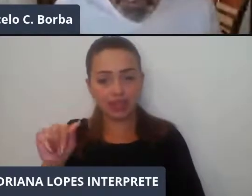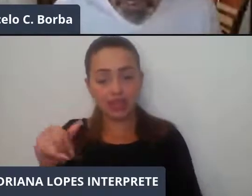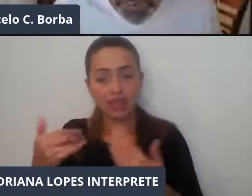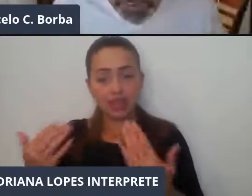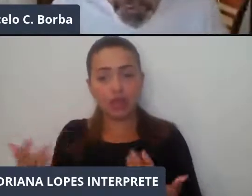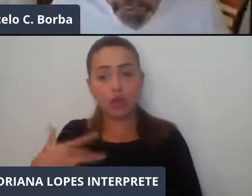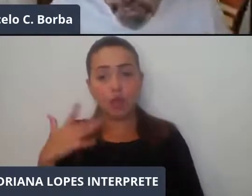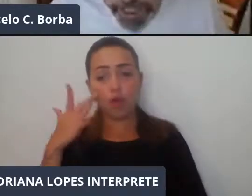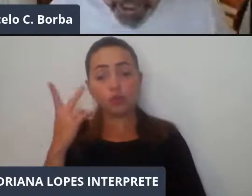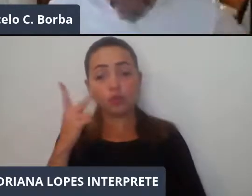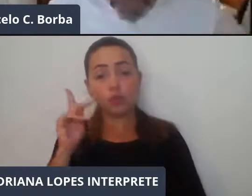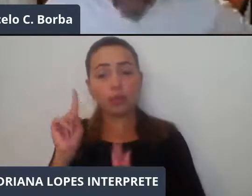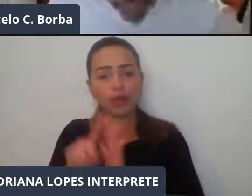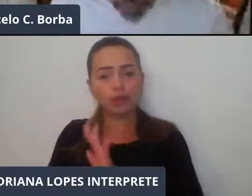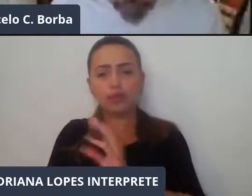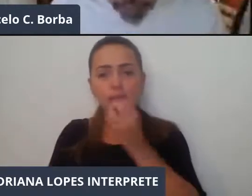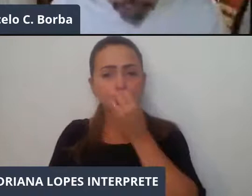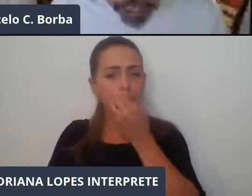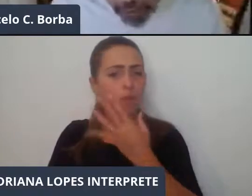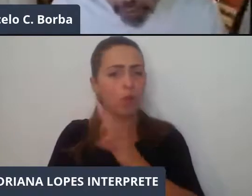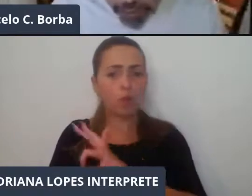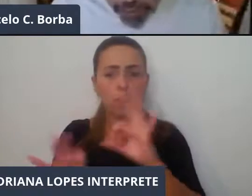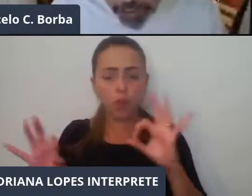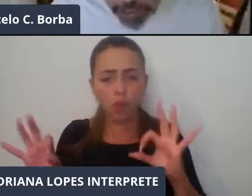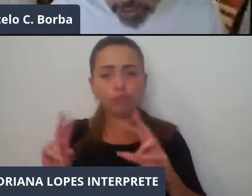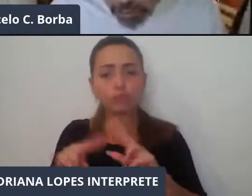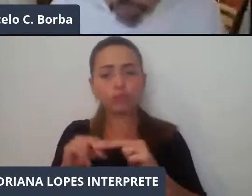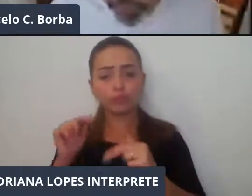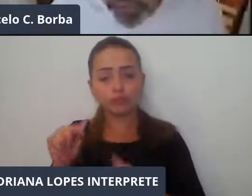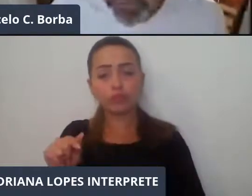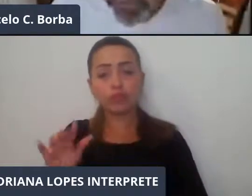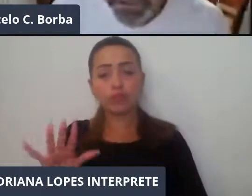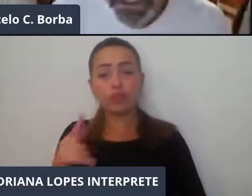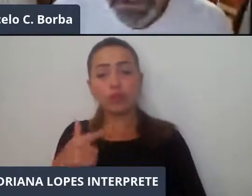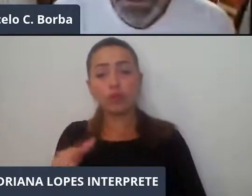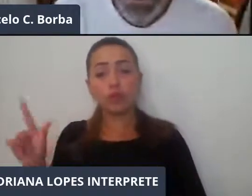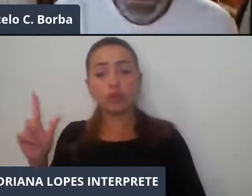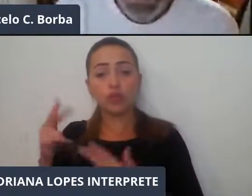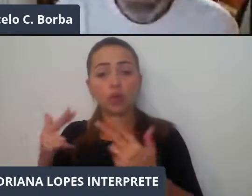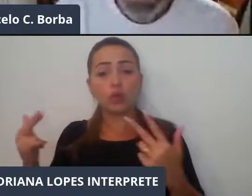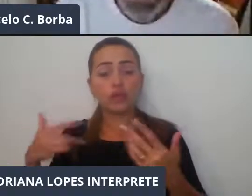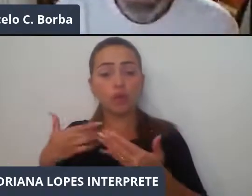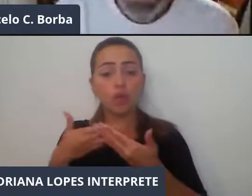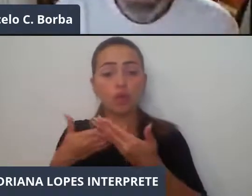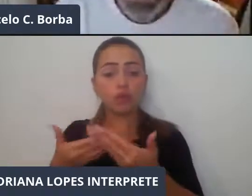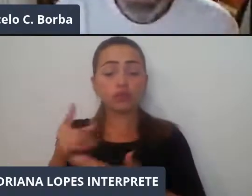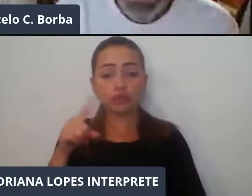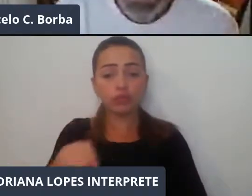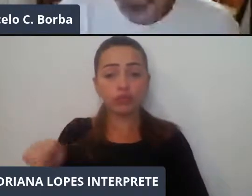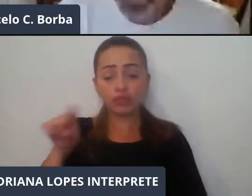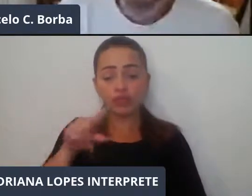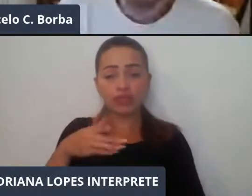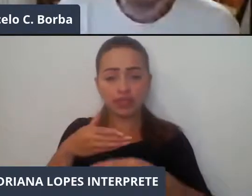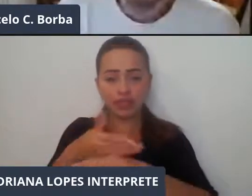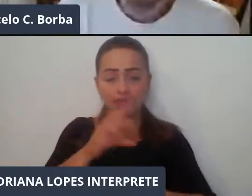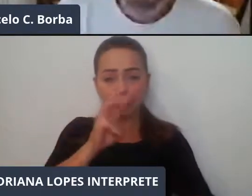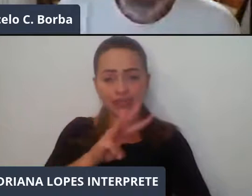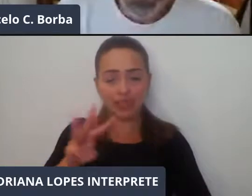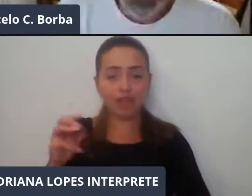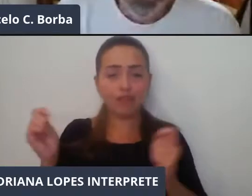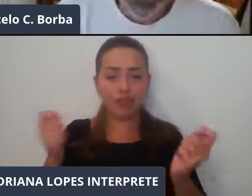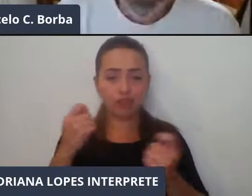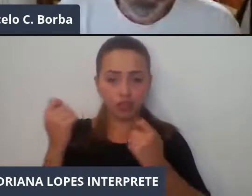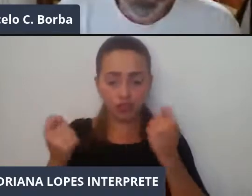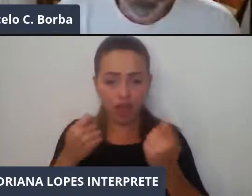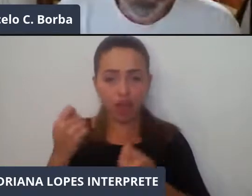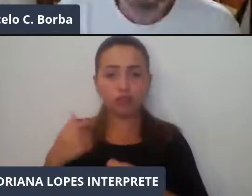é muito boa para isso. Eu acho que a outra questão, eu convido vocês a irem no site do festival, você